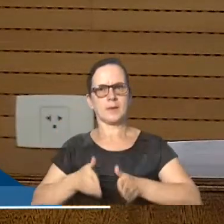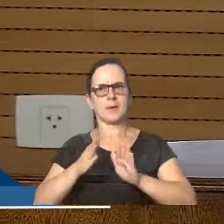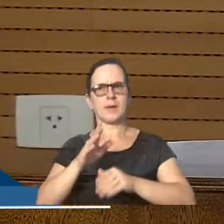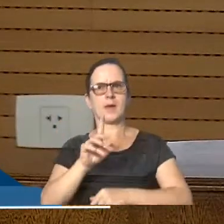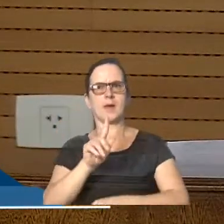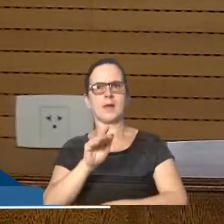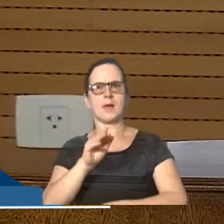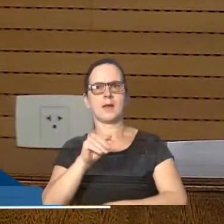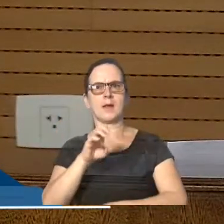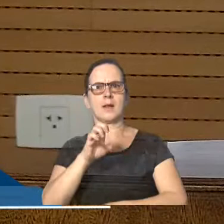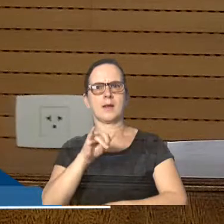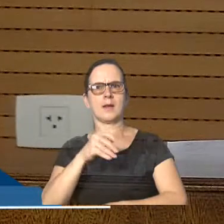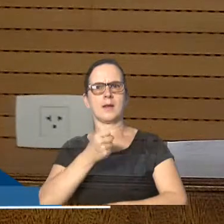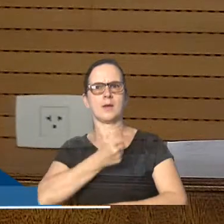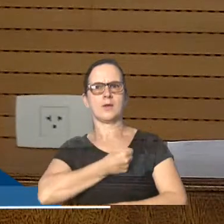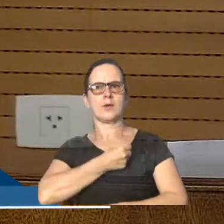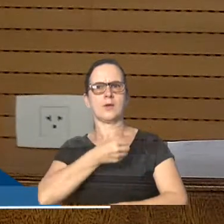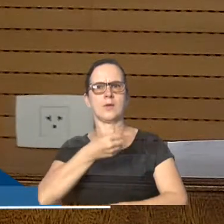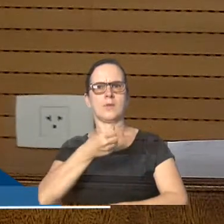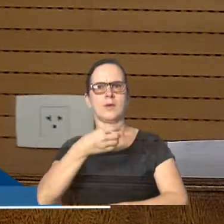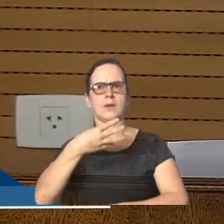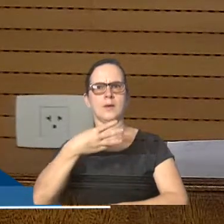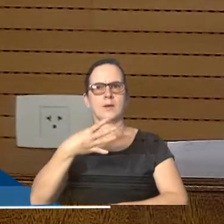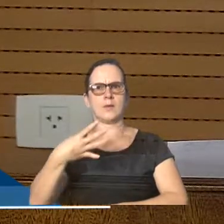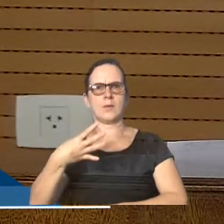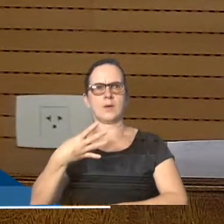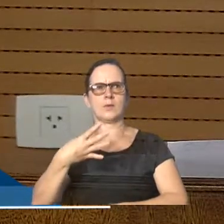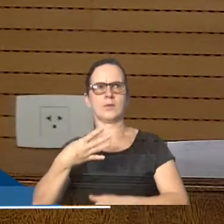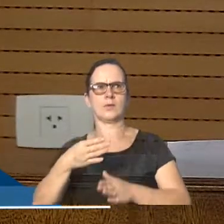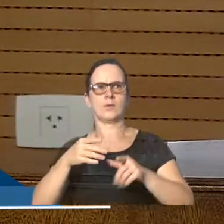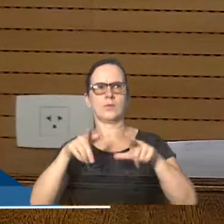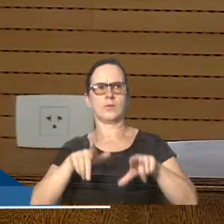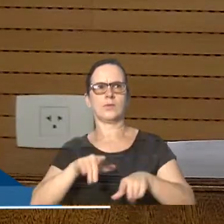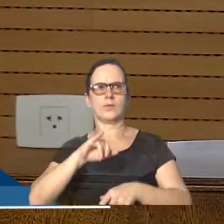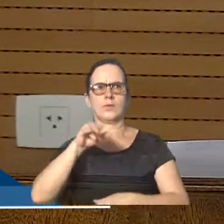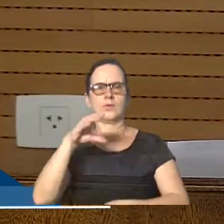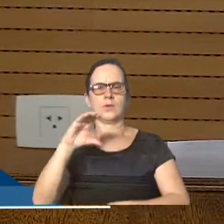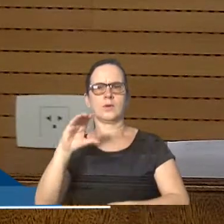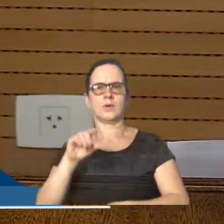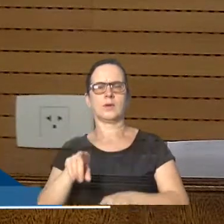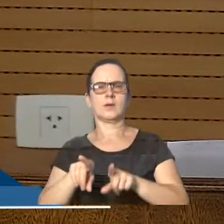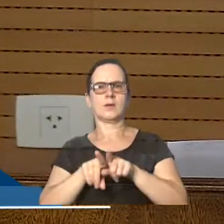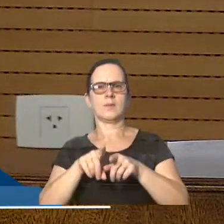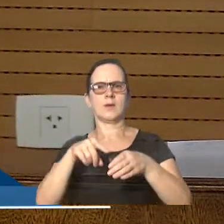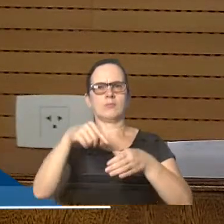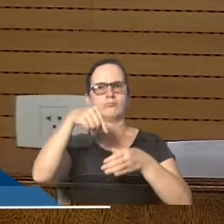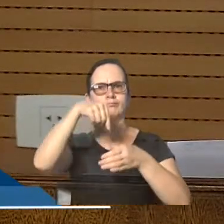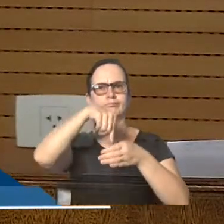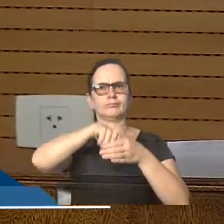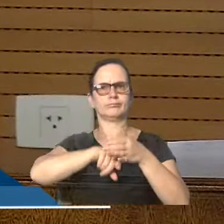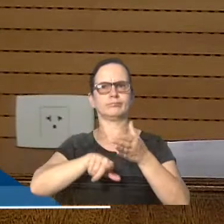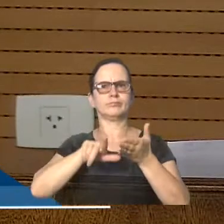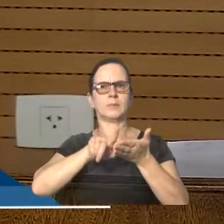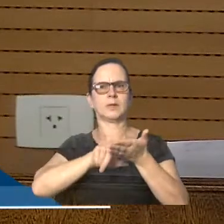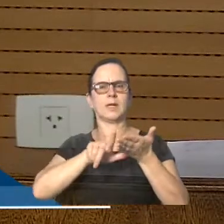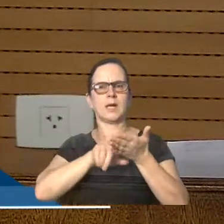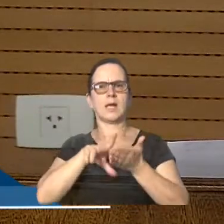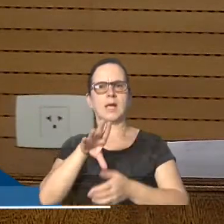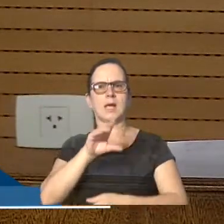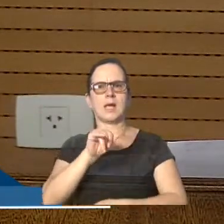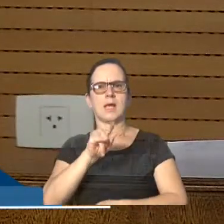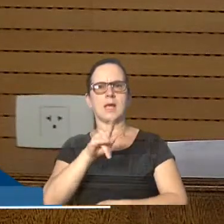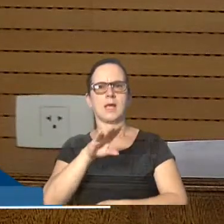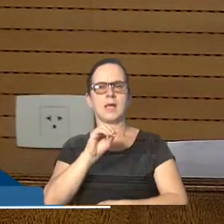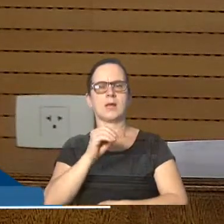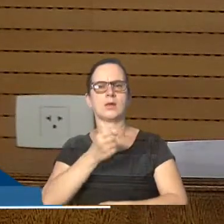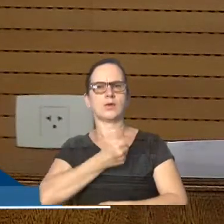Graziella, em frente ao número 634, no Jardim Casqueiro. Limpeza da boca de lobo na rua Santo Antônio de Pádua, em